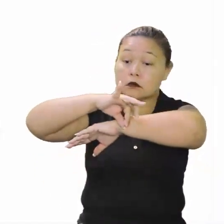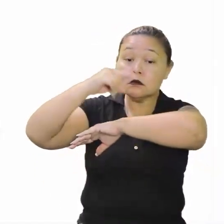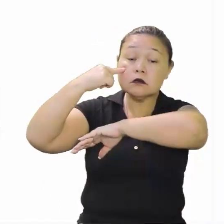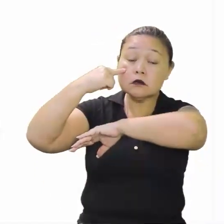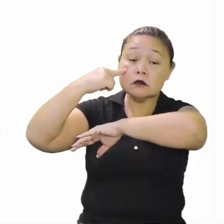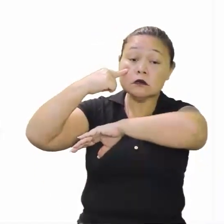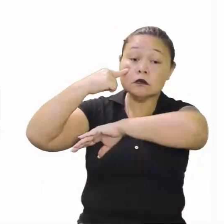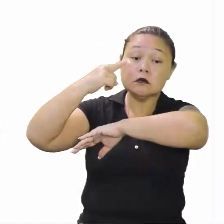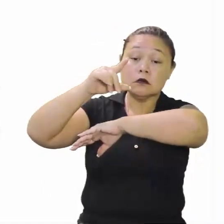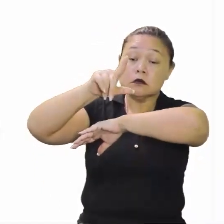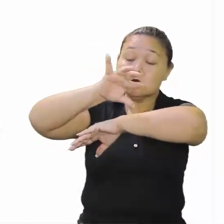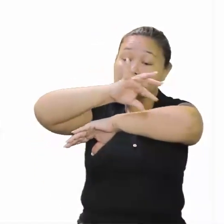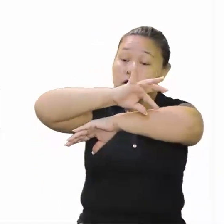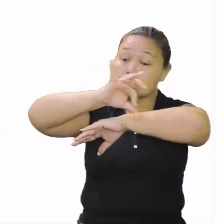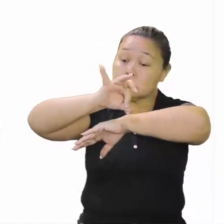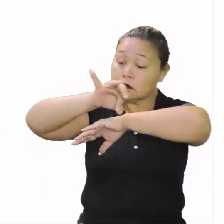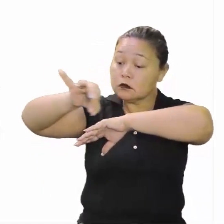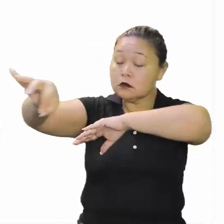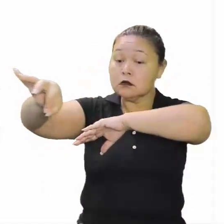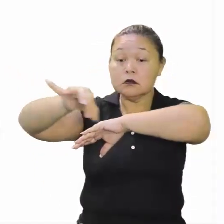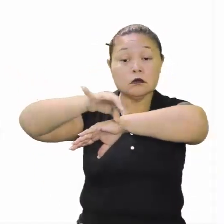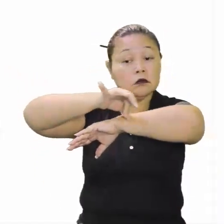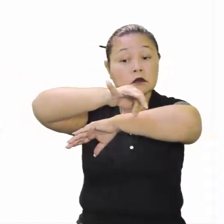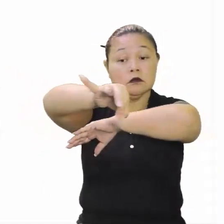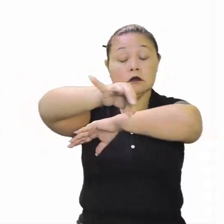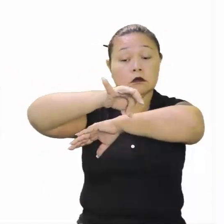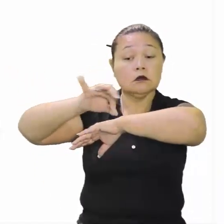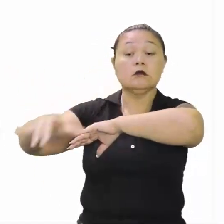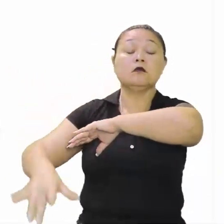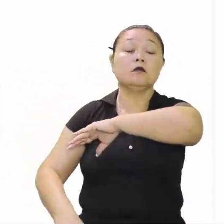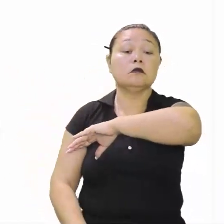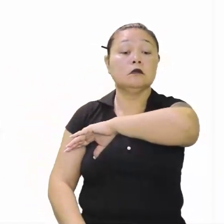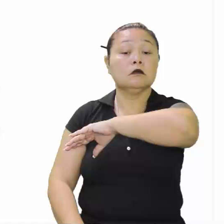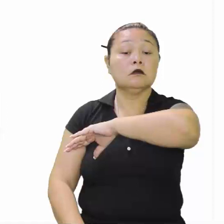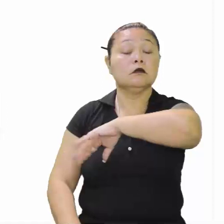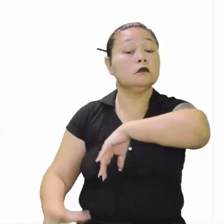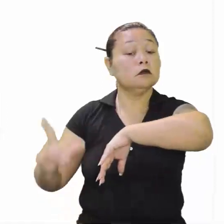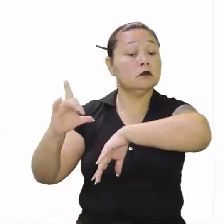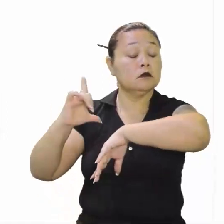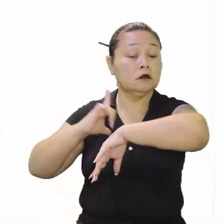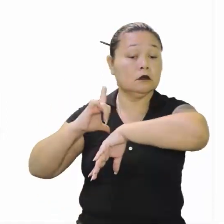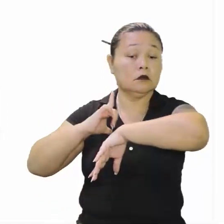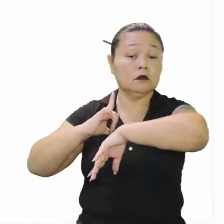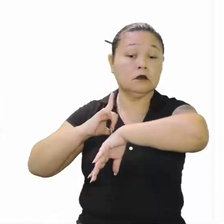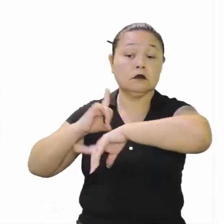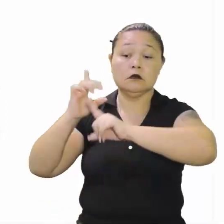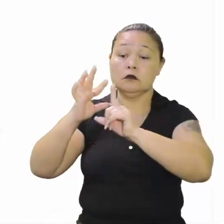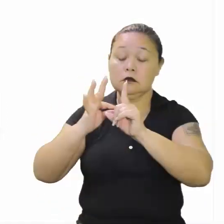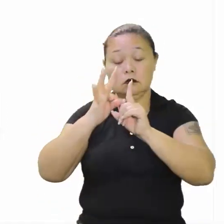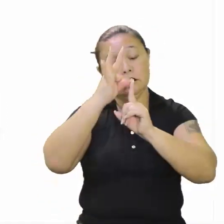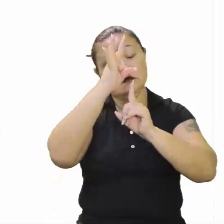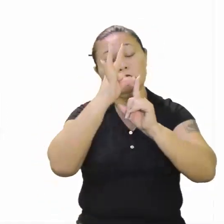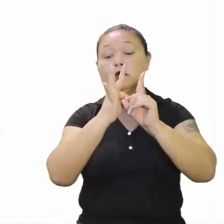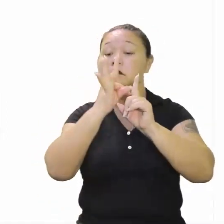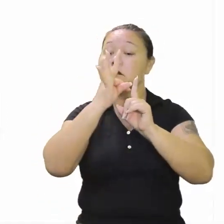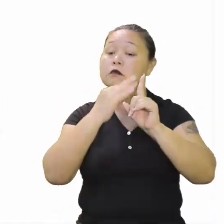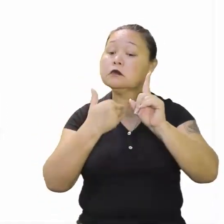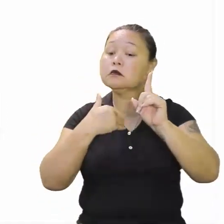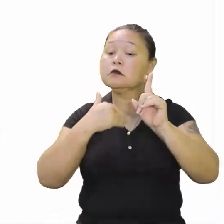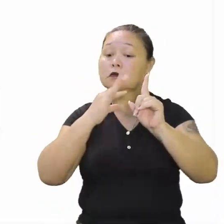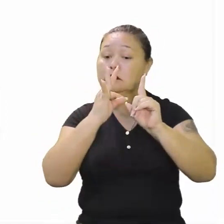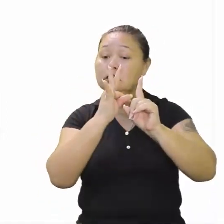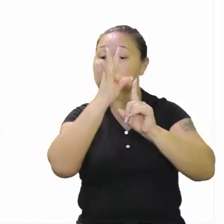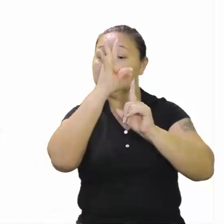para medirmos o quê? Comprimento, não é isso? Nós temos aqui um termômetro para medir